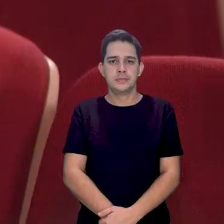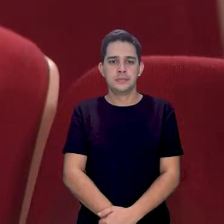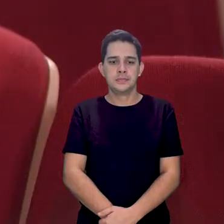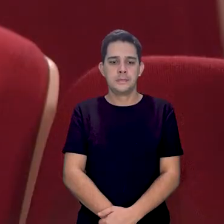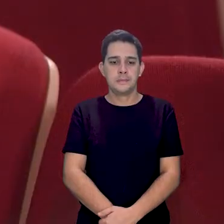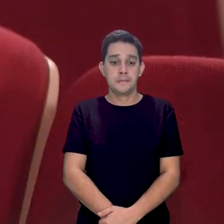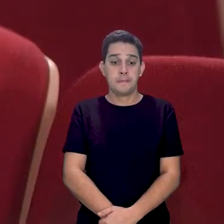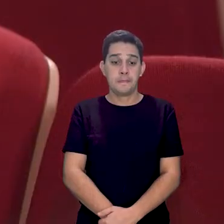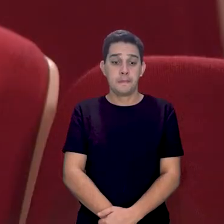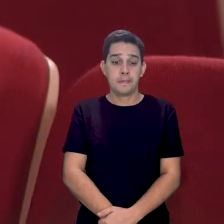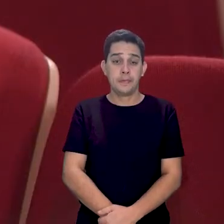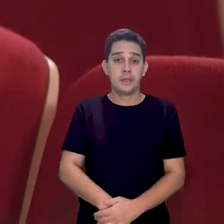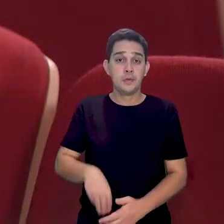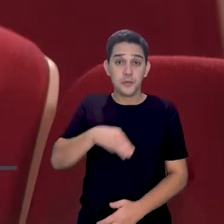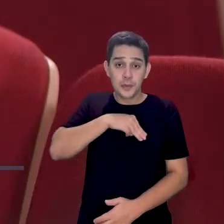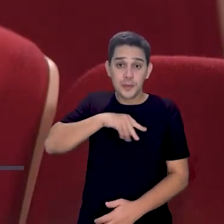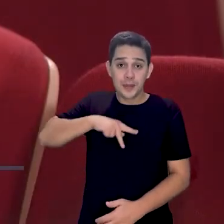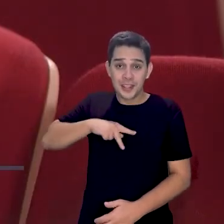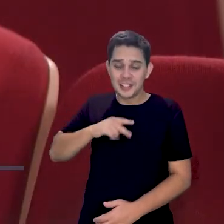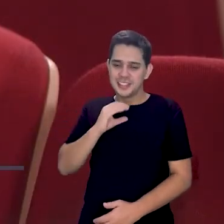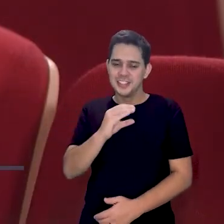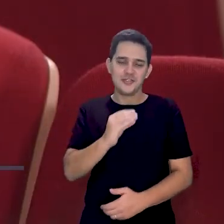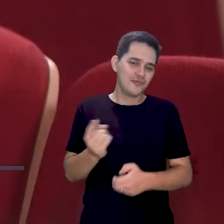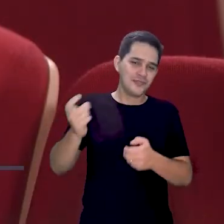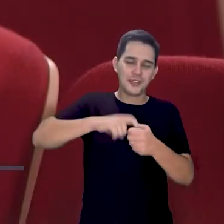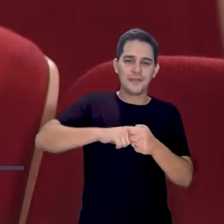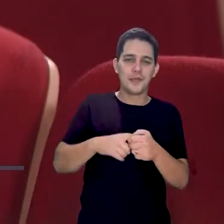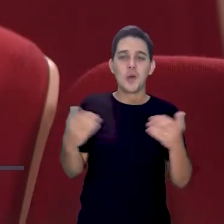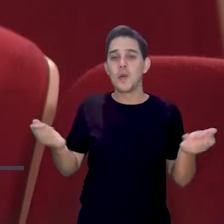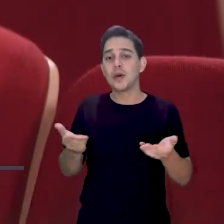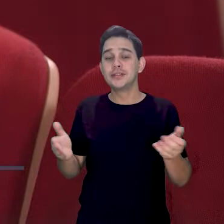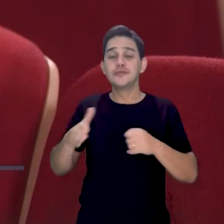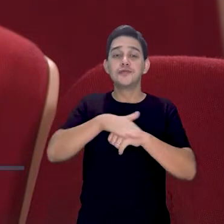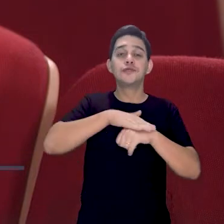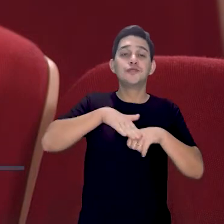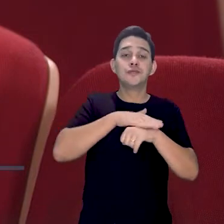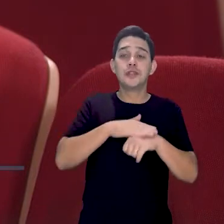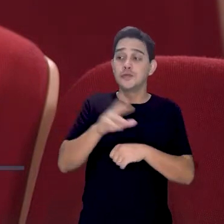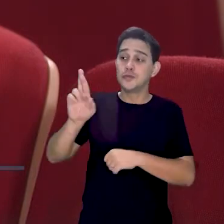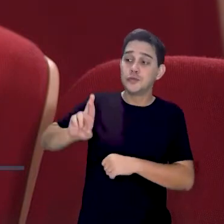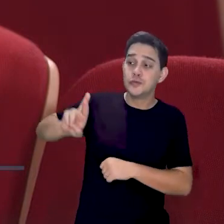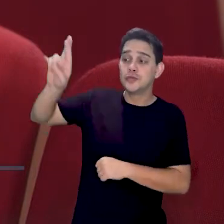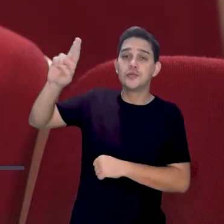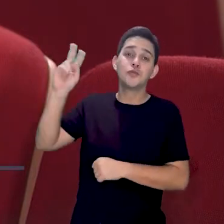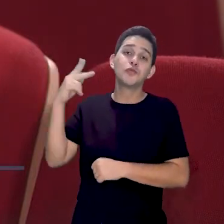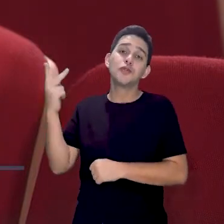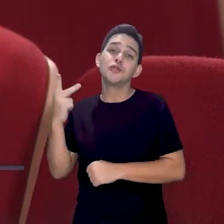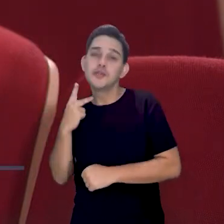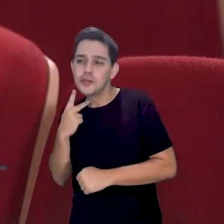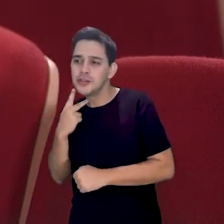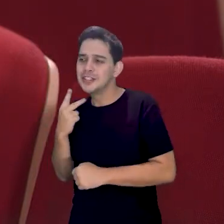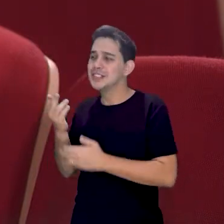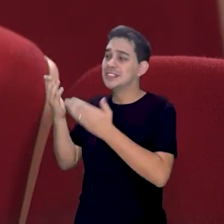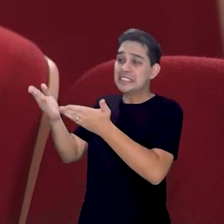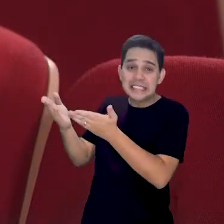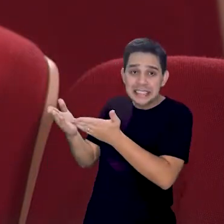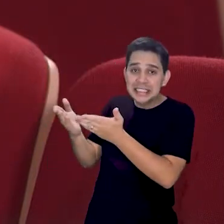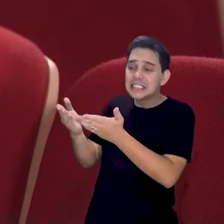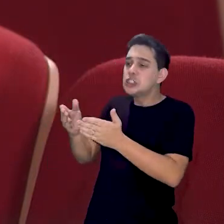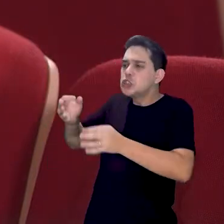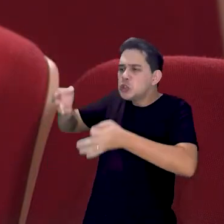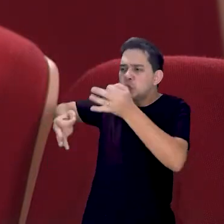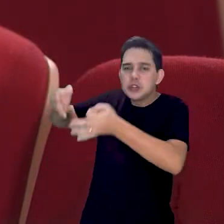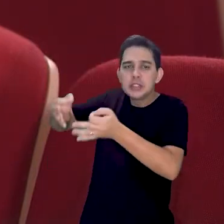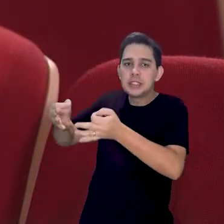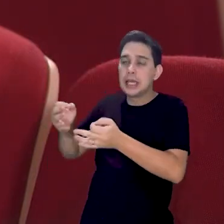E o MP Cidadão está de volta. E hoje estamos conversando com o ouvidor do Ministério Público do Estado do Rio de Janeiro, o Procurador de Justiça,